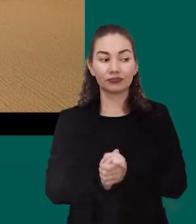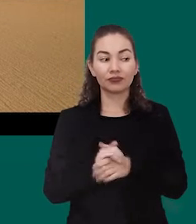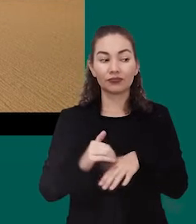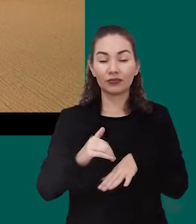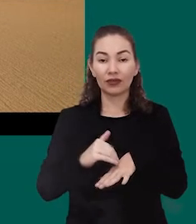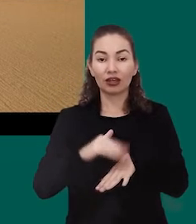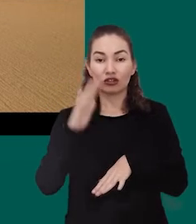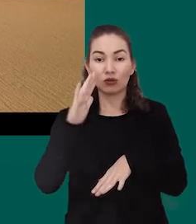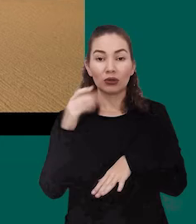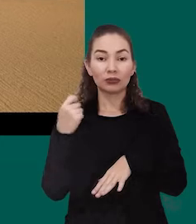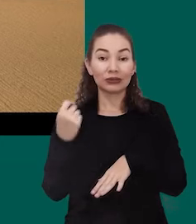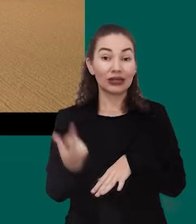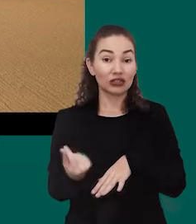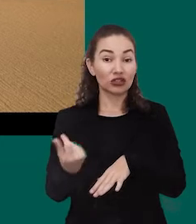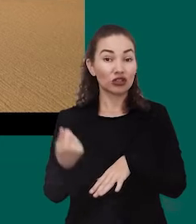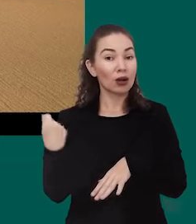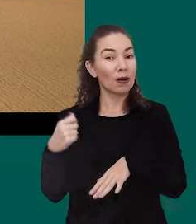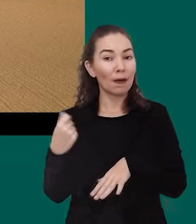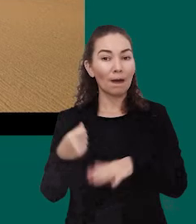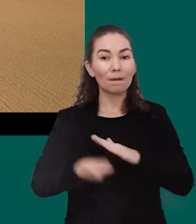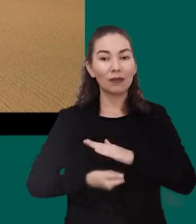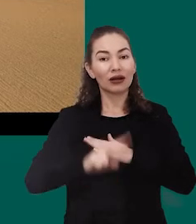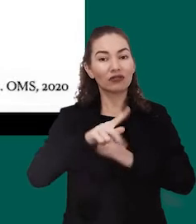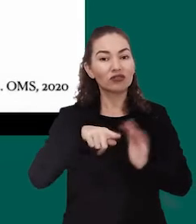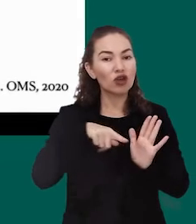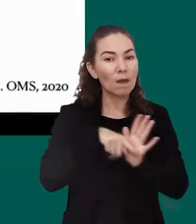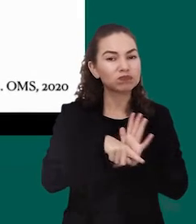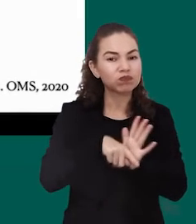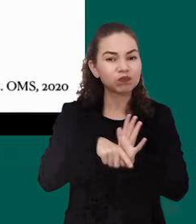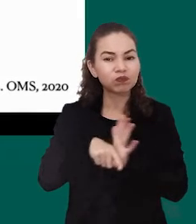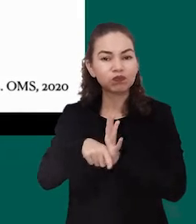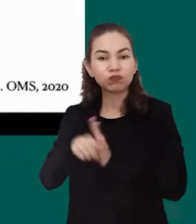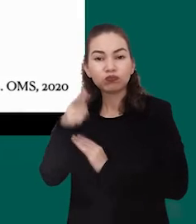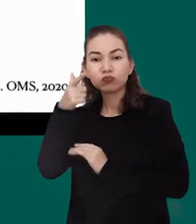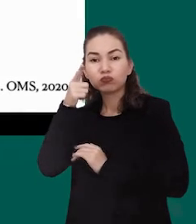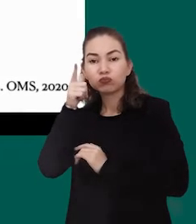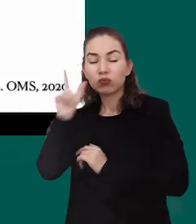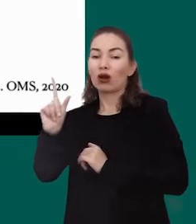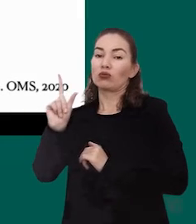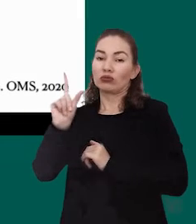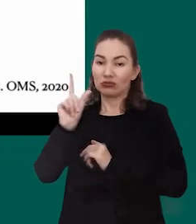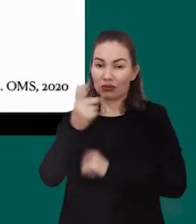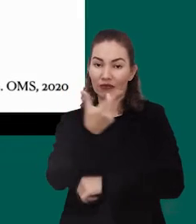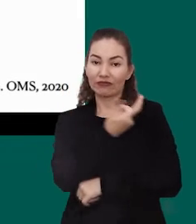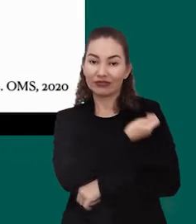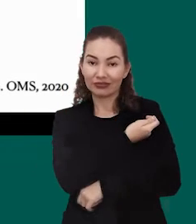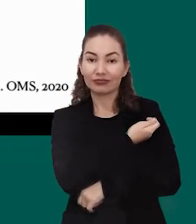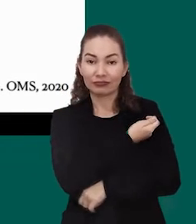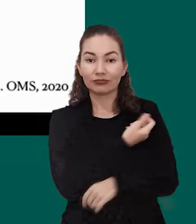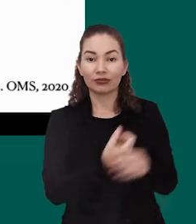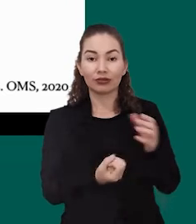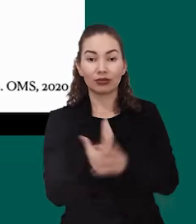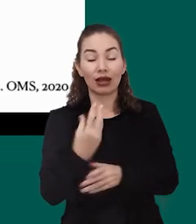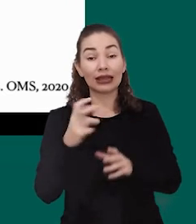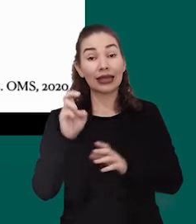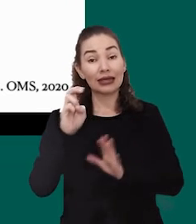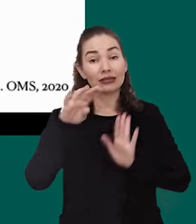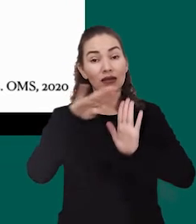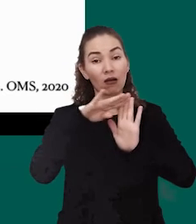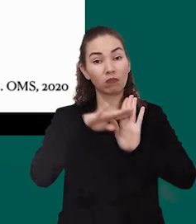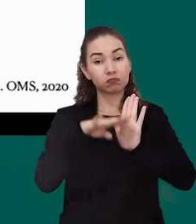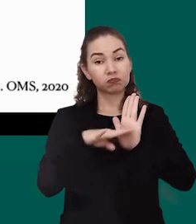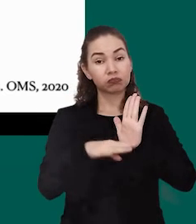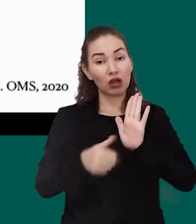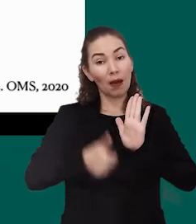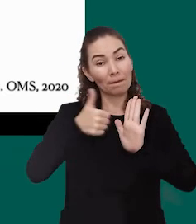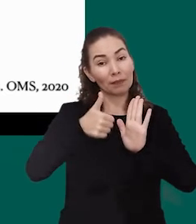tempo e dinheiro, a gente precisa investir muito estudo para a produção de uma vacina, como para qualquer medicação. Então, são 5 etapas básicas, né? Primeiro a